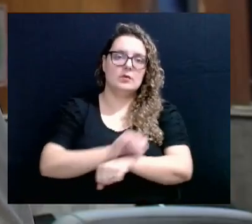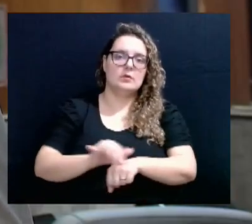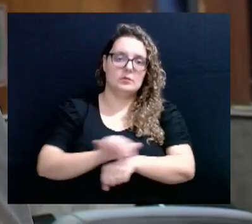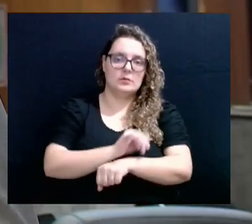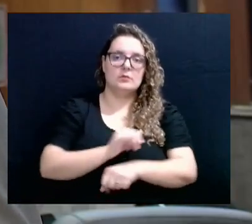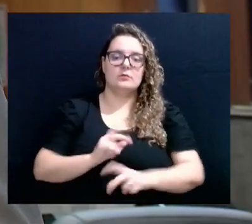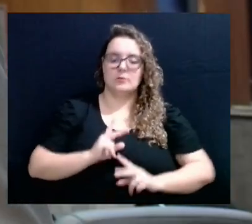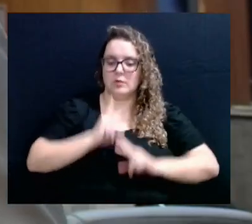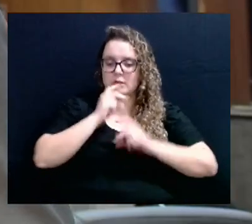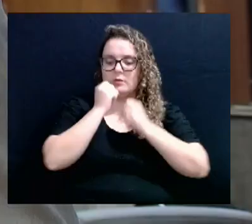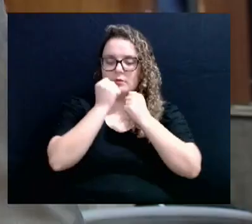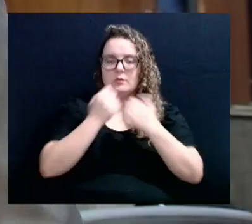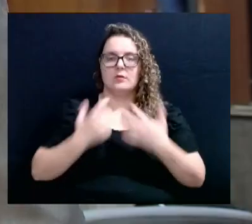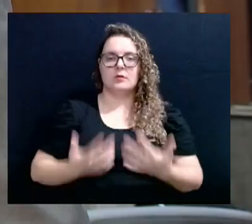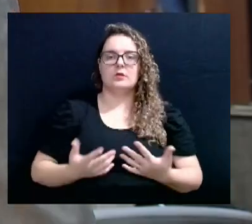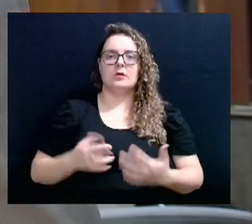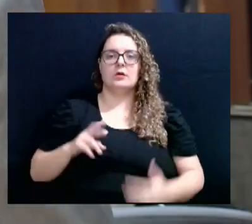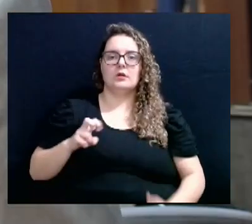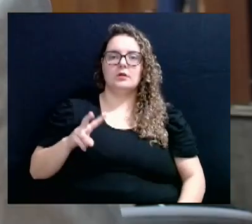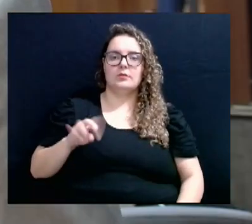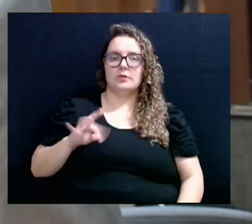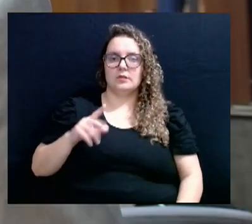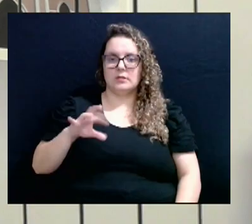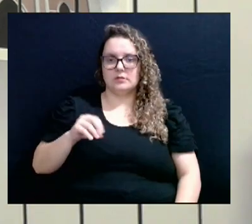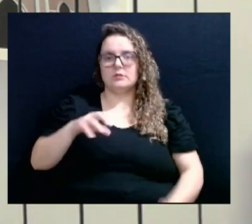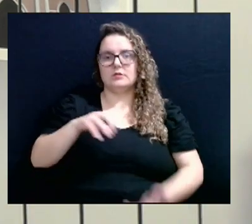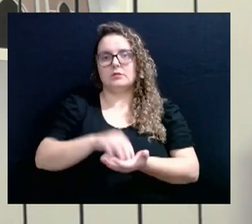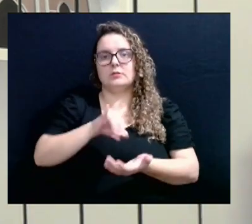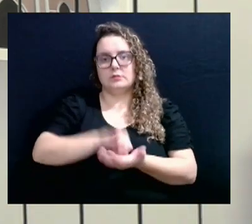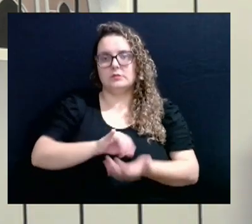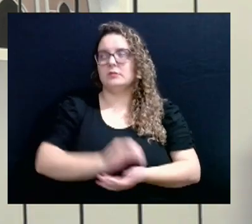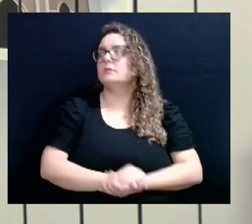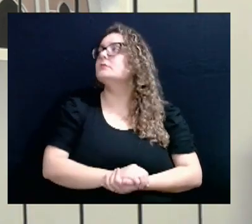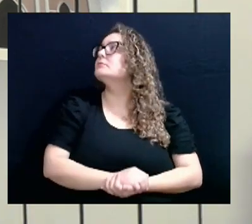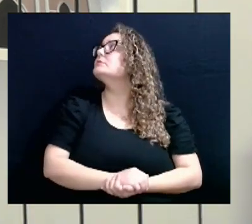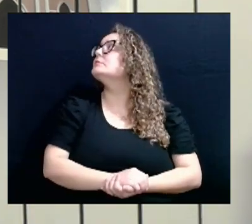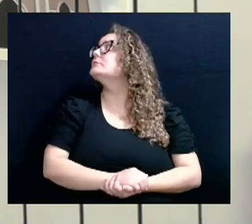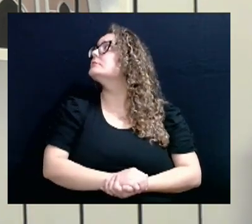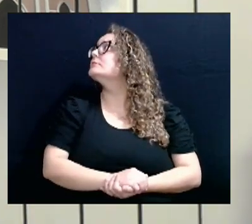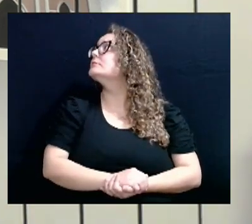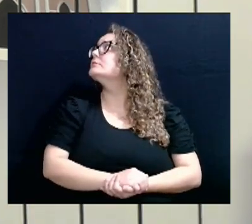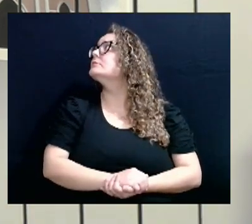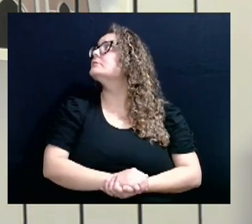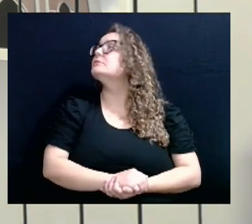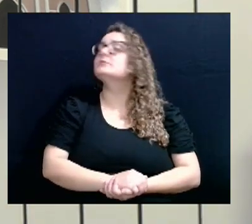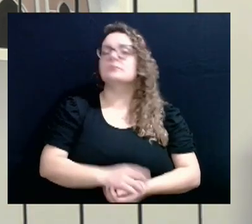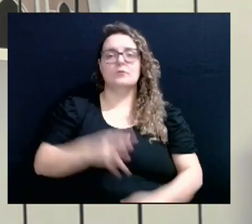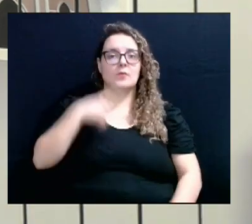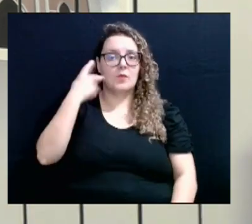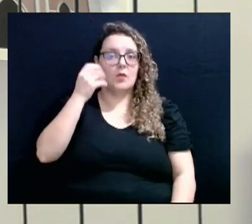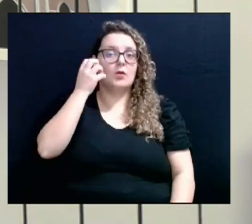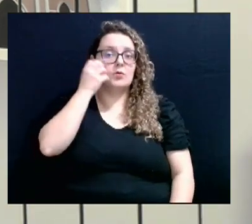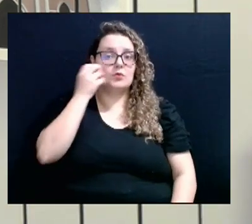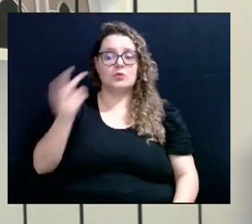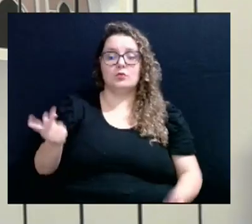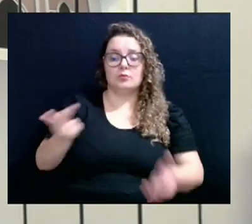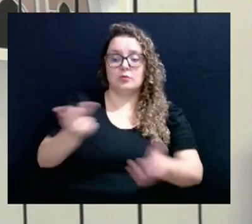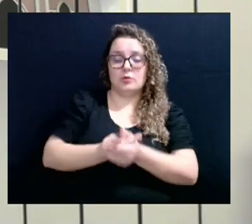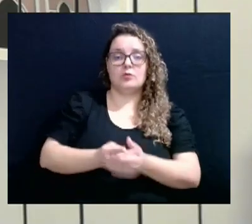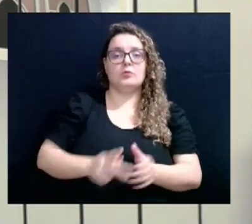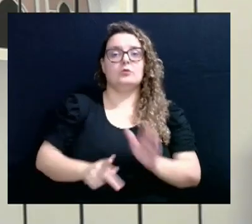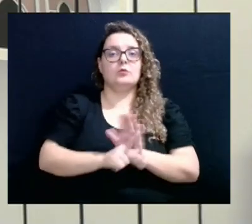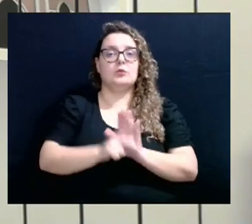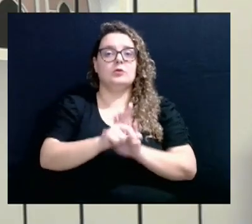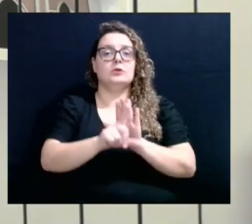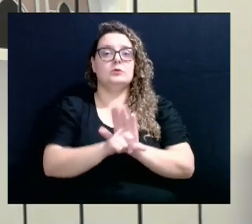fortalecer a revitalização do centro da cidade. O vereador Igor Diego protocola projeto de lei e